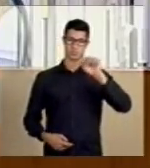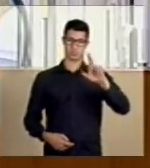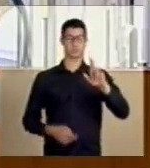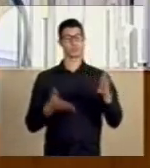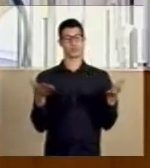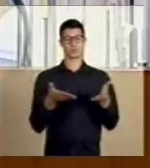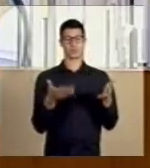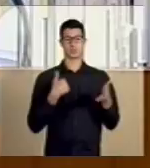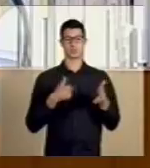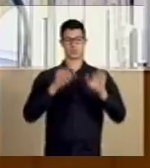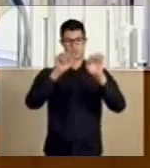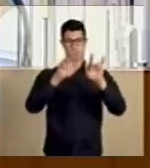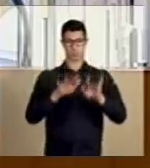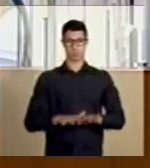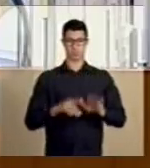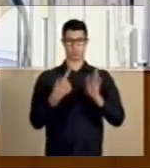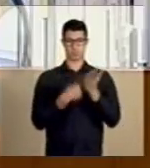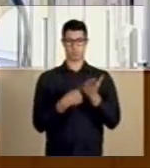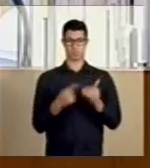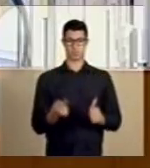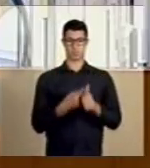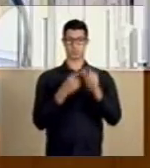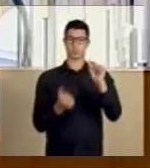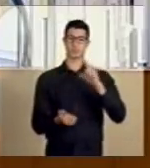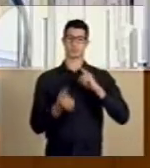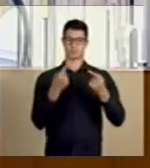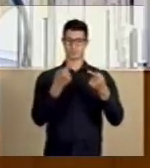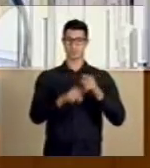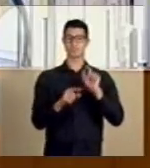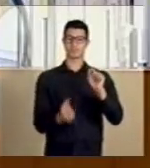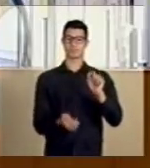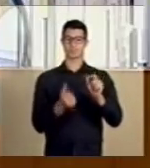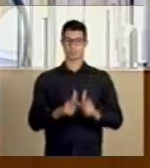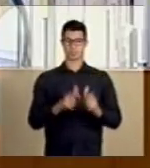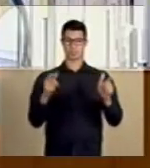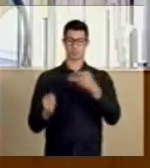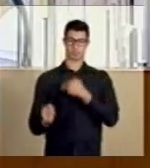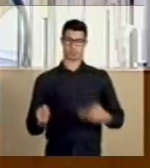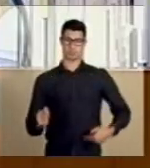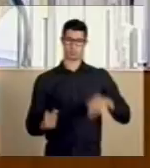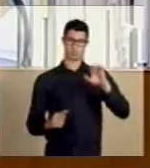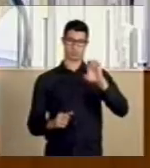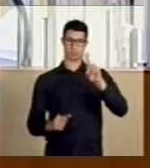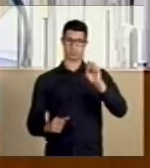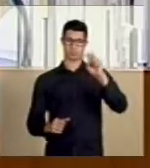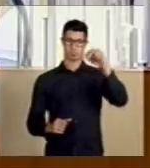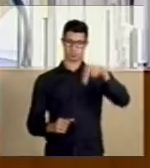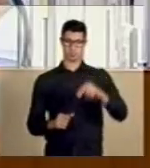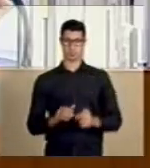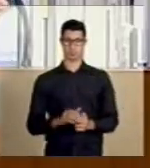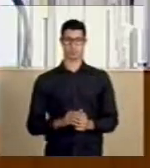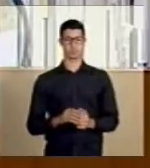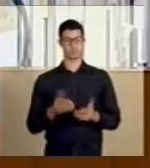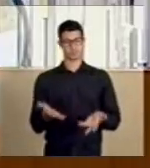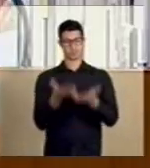Neste caso, redigirá o acordo, acho que o primeiro que tem a divergência que contou com a maioria, que é o ministro Edson Fachin. Esta